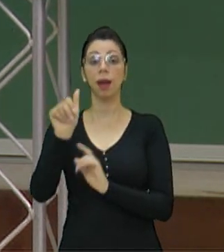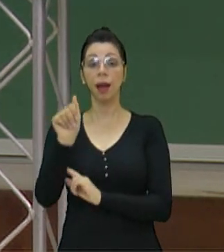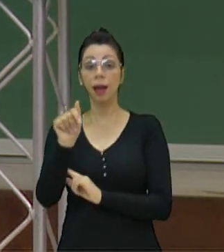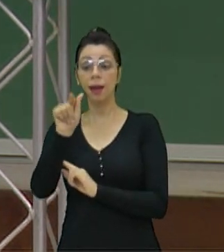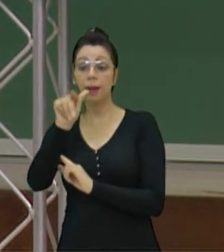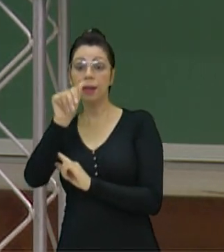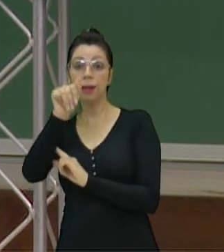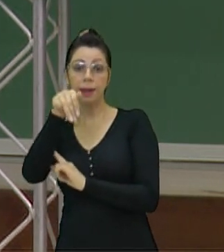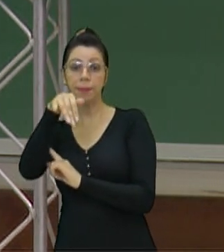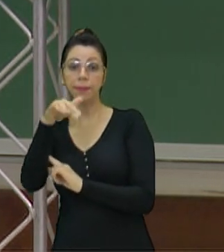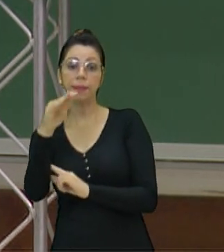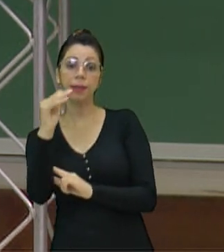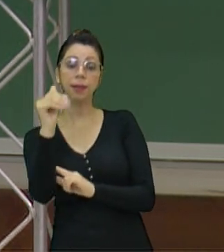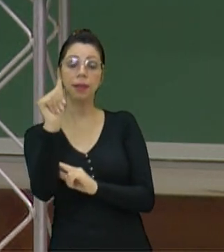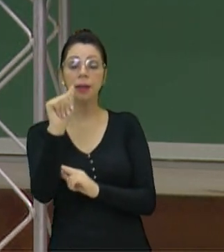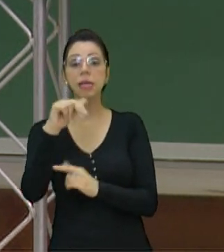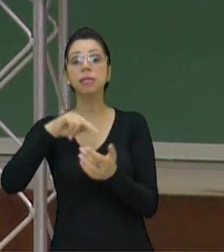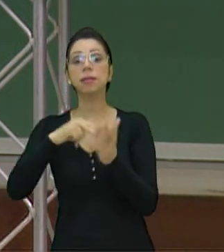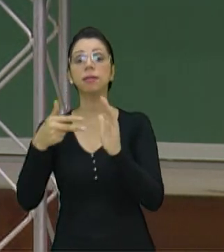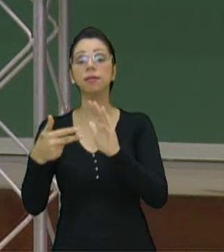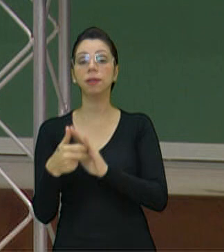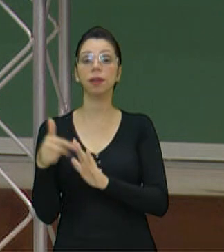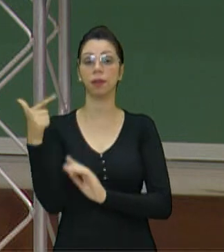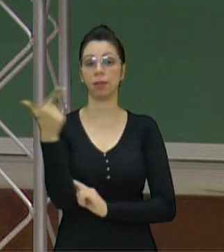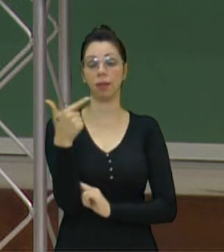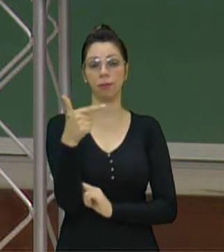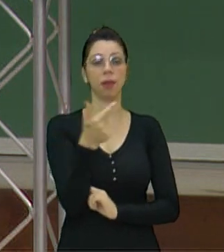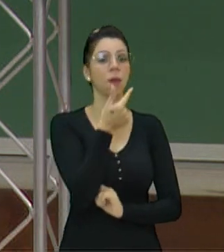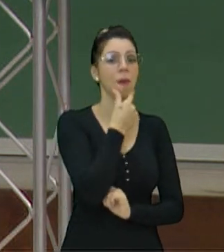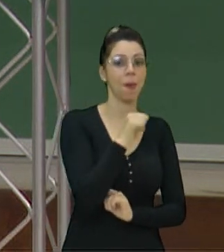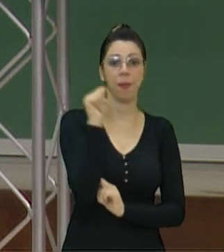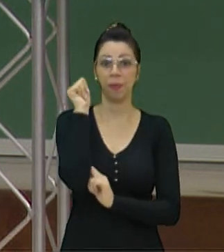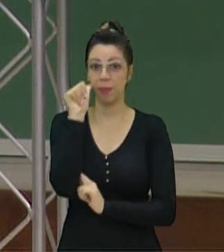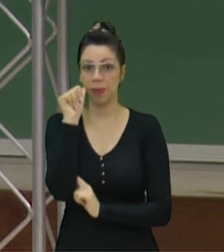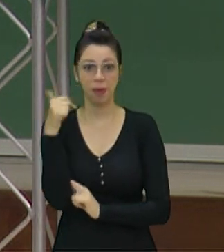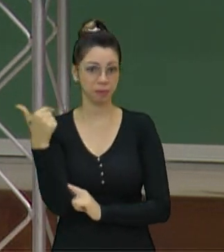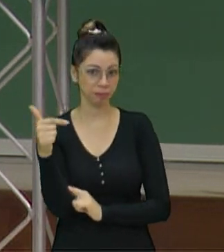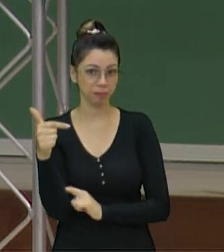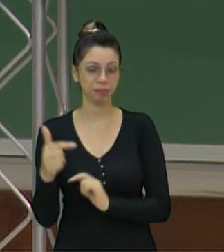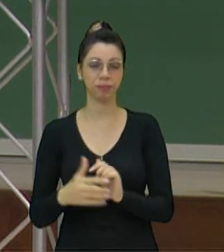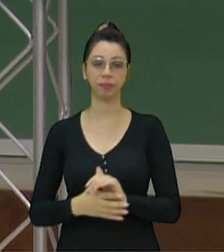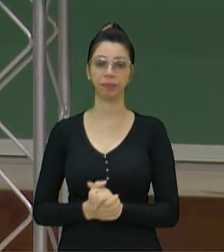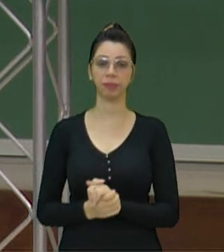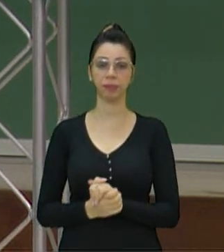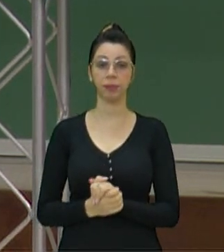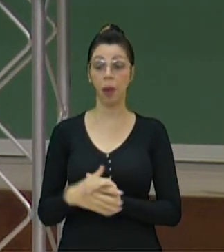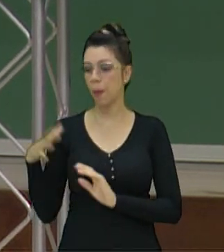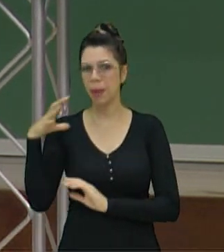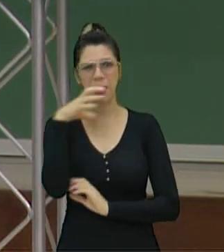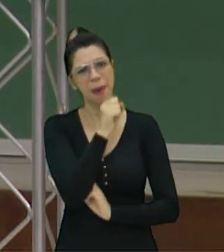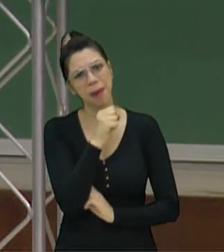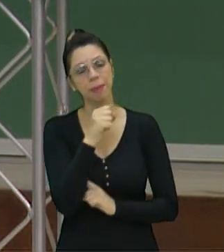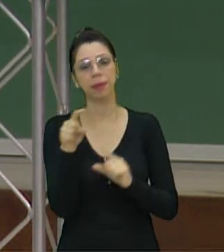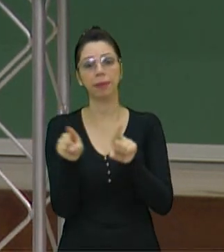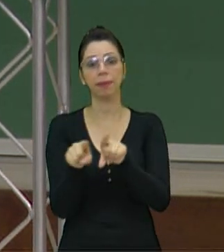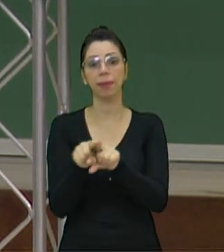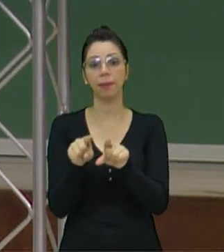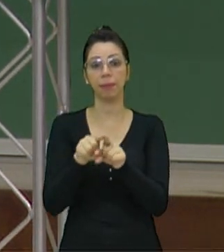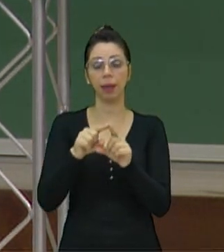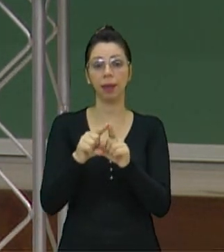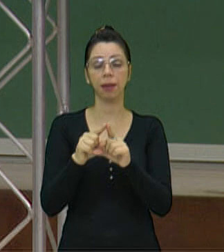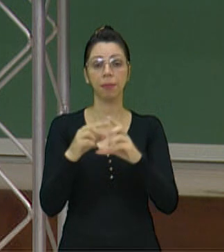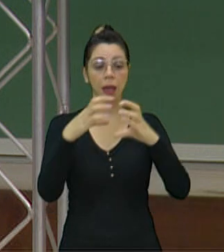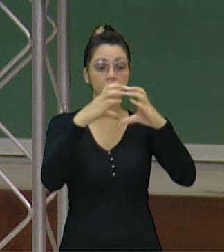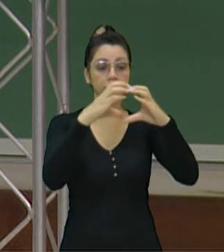tem gametas, não tem gameta masculino e não tem gameta feminino. Ela é mais rápida, muito mais rápida do que a outra, ou